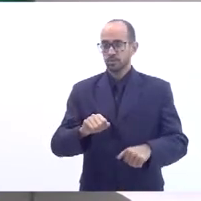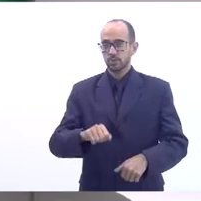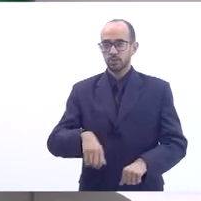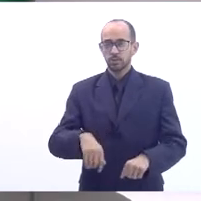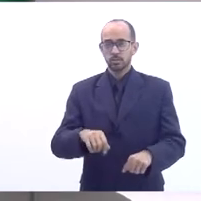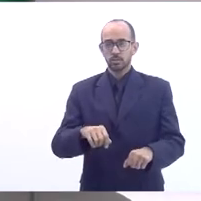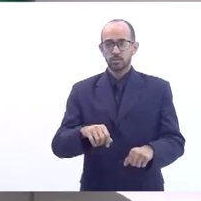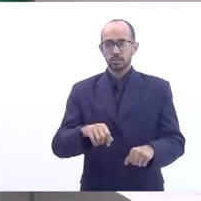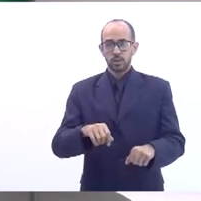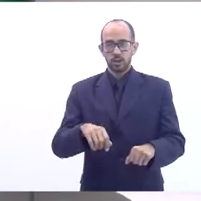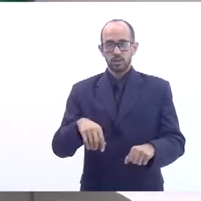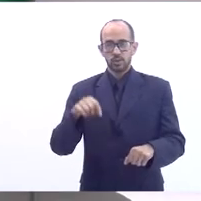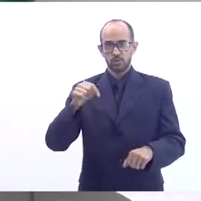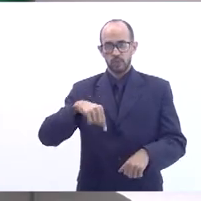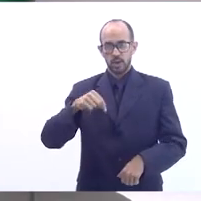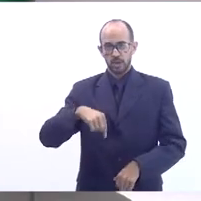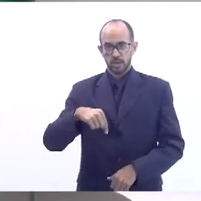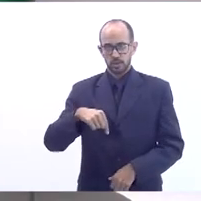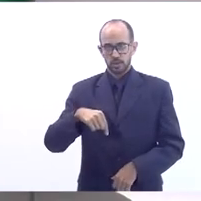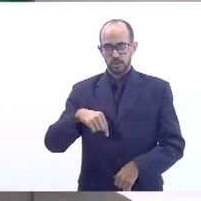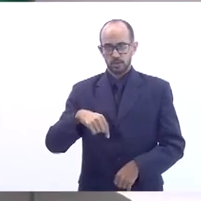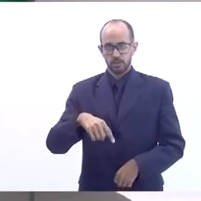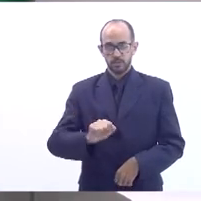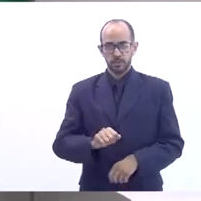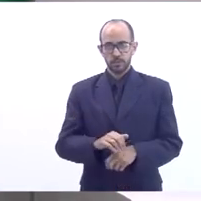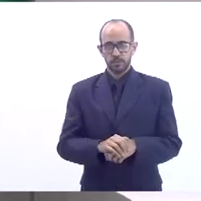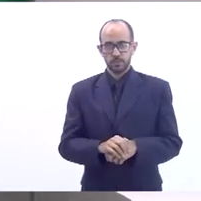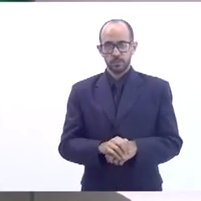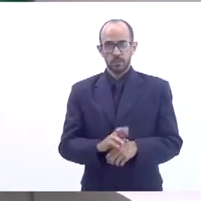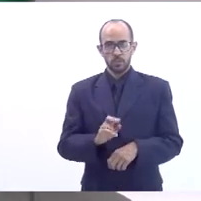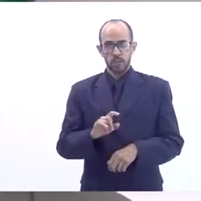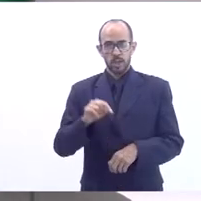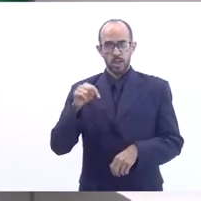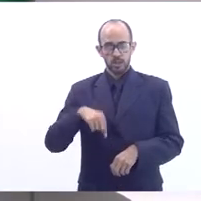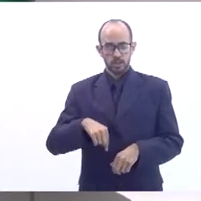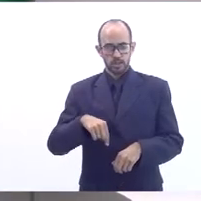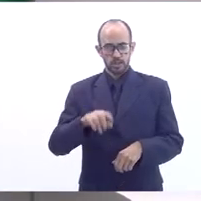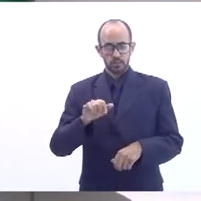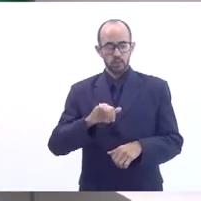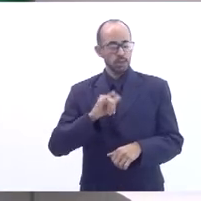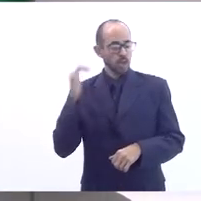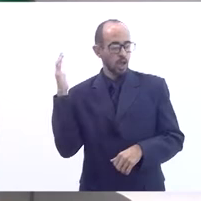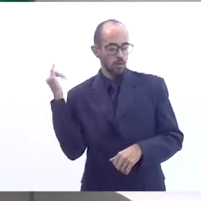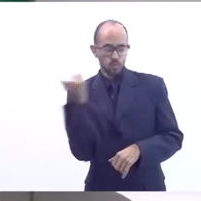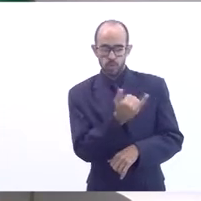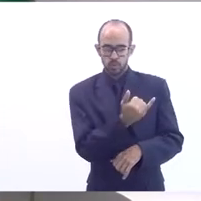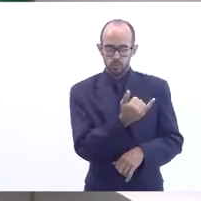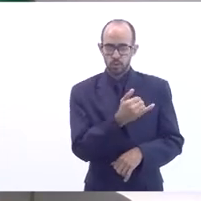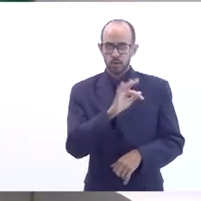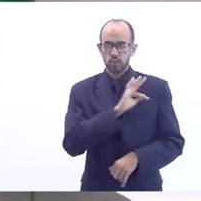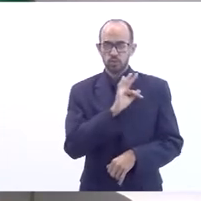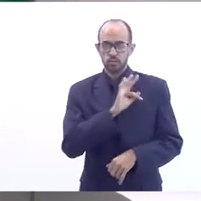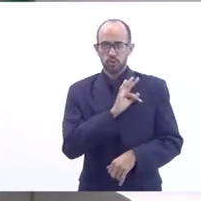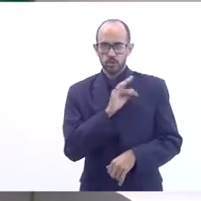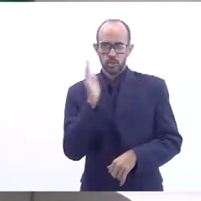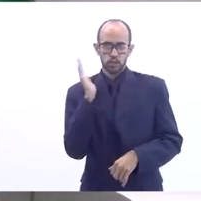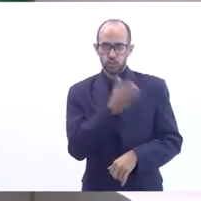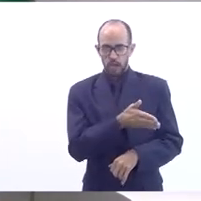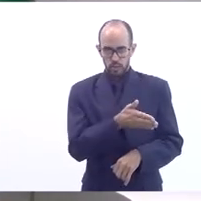foi foi foi foi Não não aqui na Assembleia de não senhor direto para polícia em ser neutralizado depois